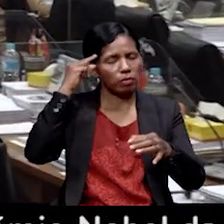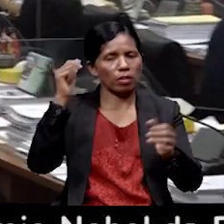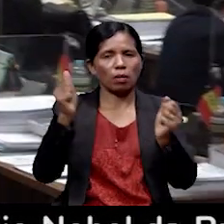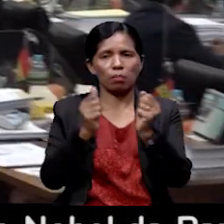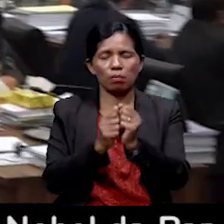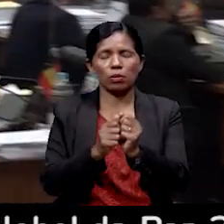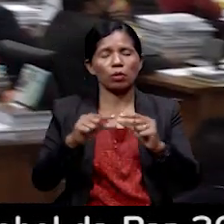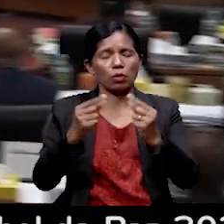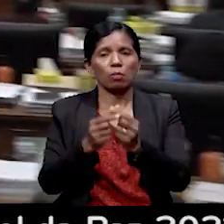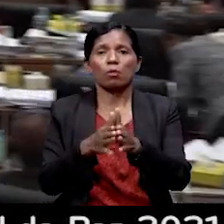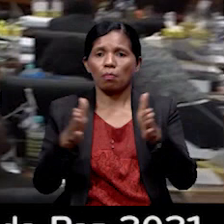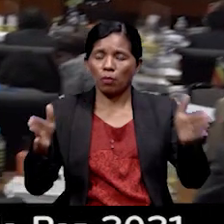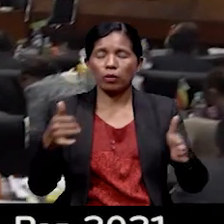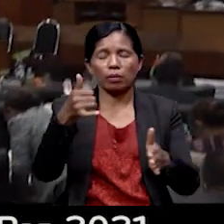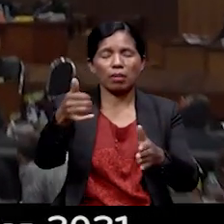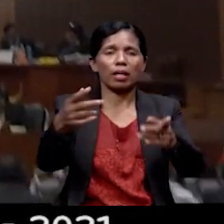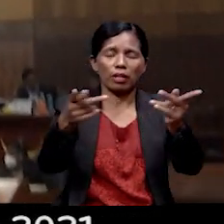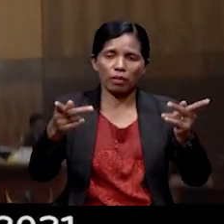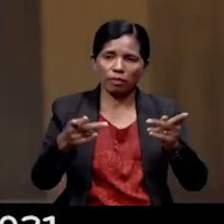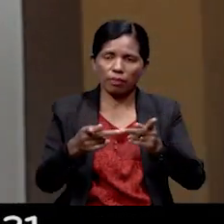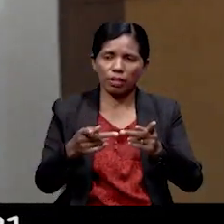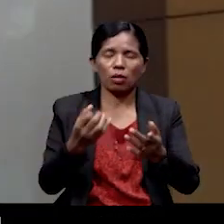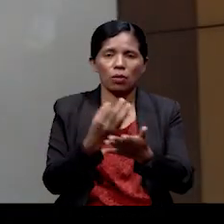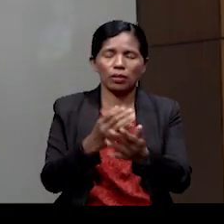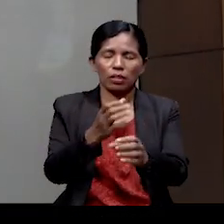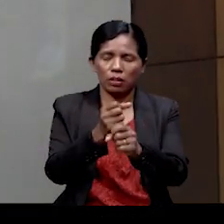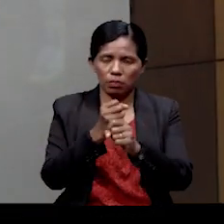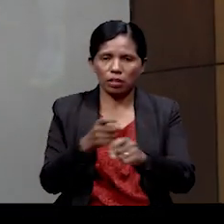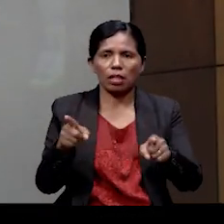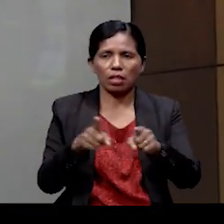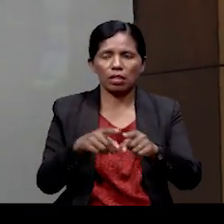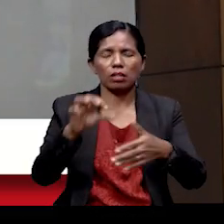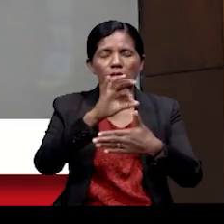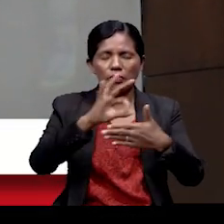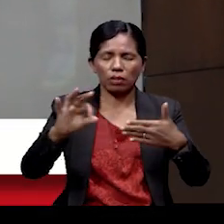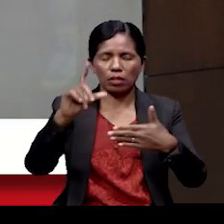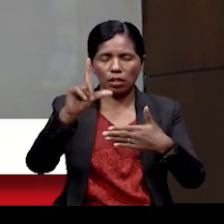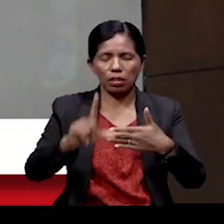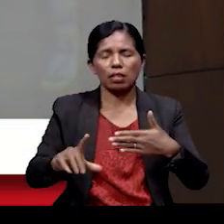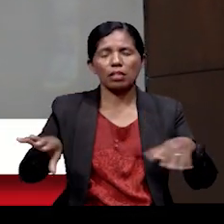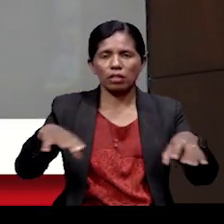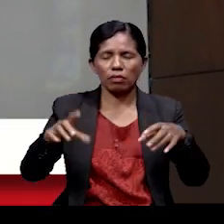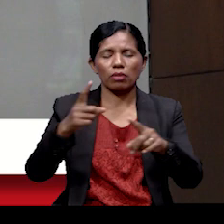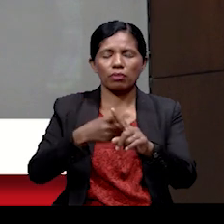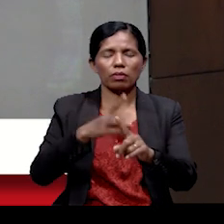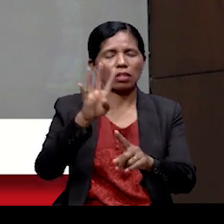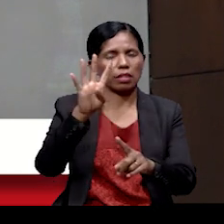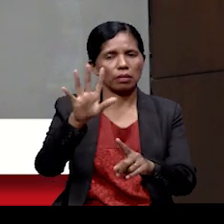Botumba Terreno Nia vota perdiam 5 quedas Comparam com o frontliner Sira O serviço Fulano Lima Não é